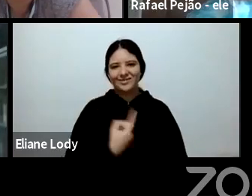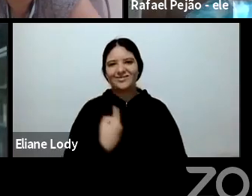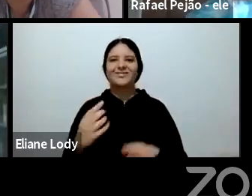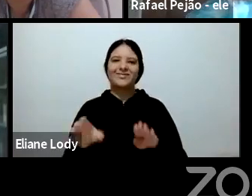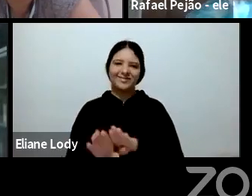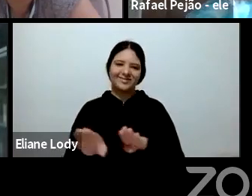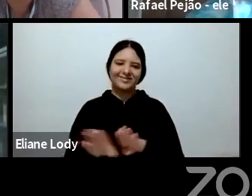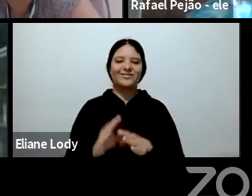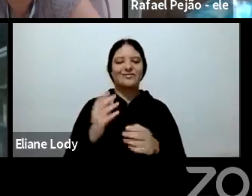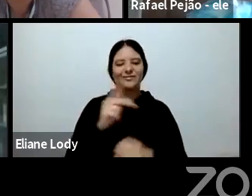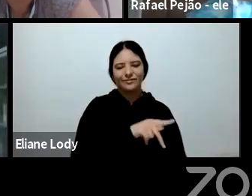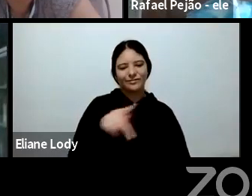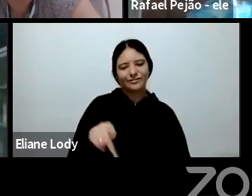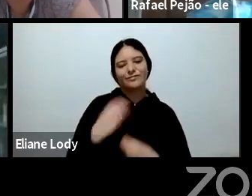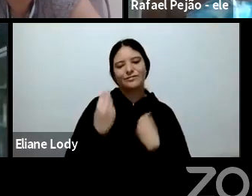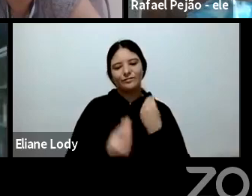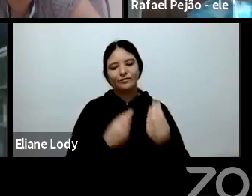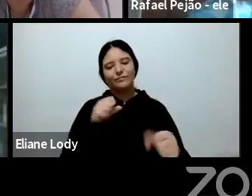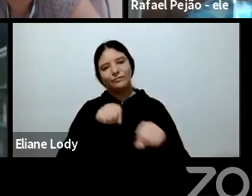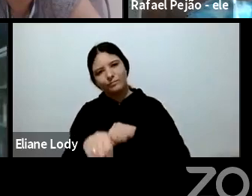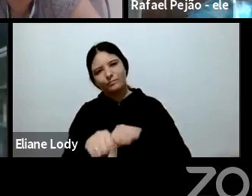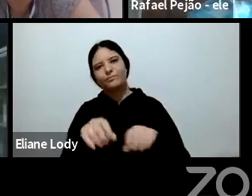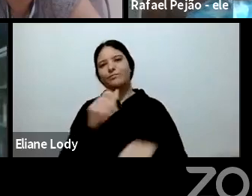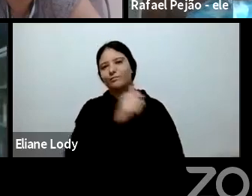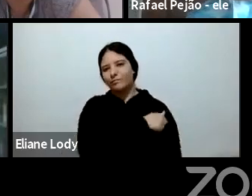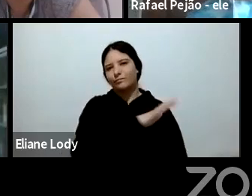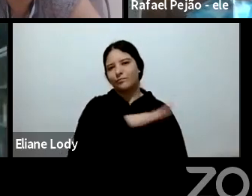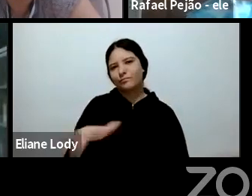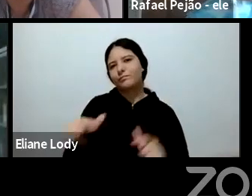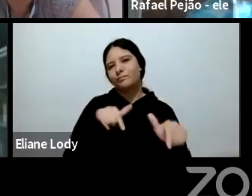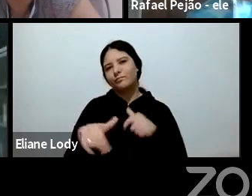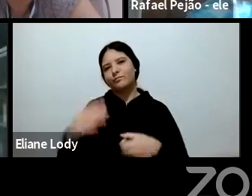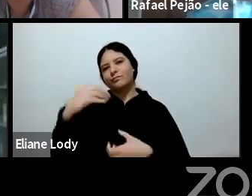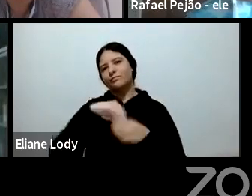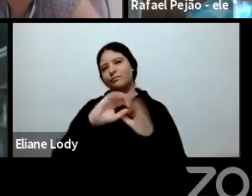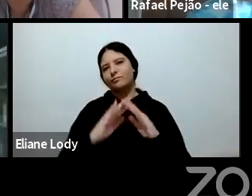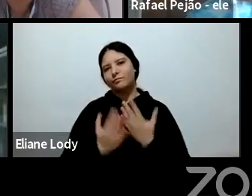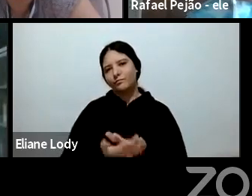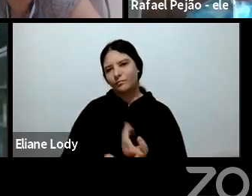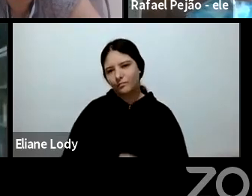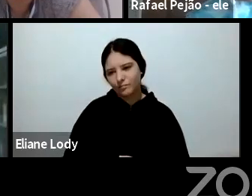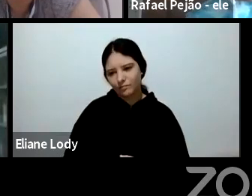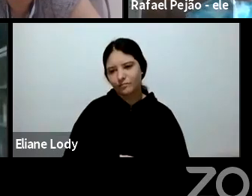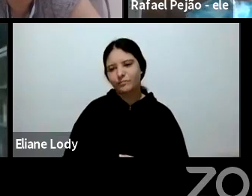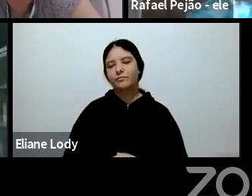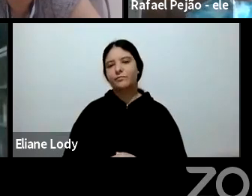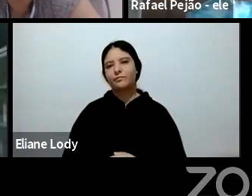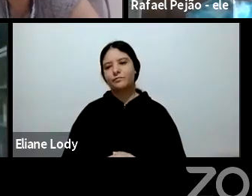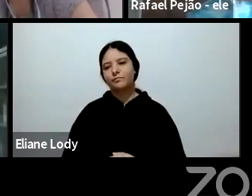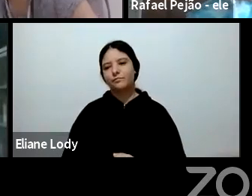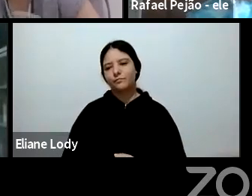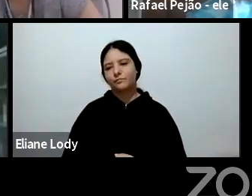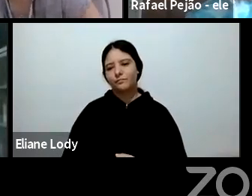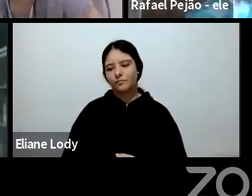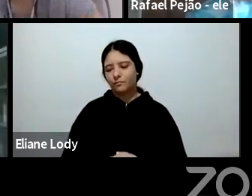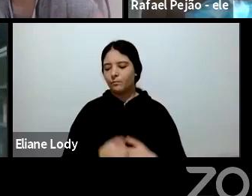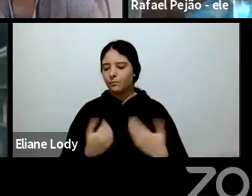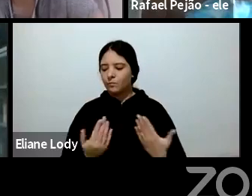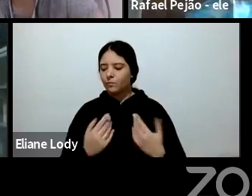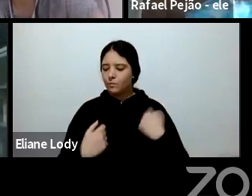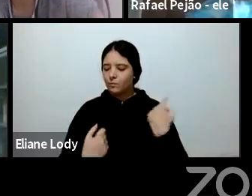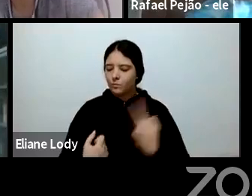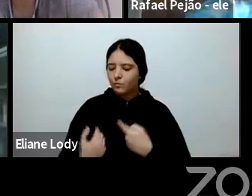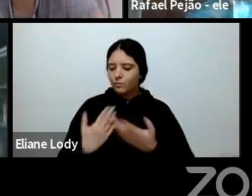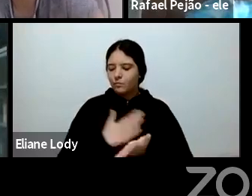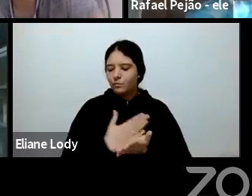dos professores, dos estudantes, o trabalho escolar, né? E então, assim, a gente começou, né?